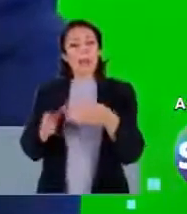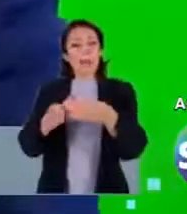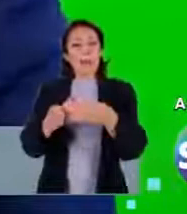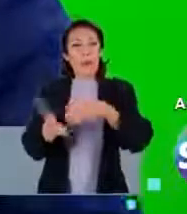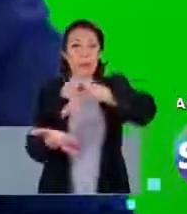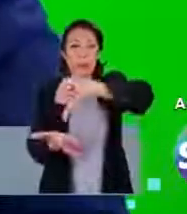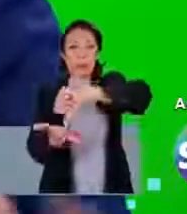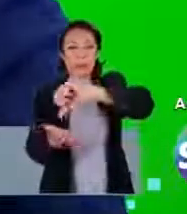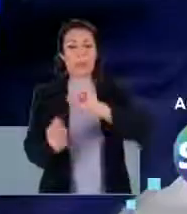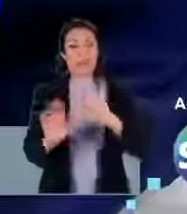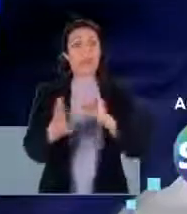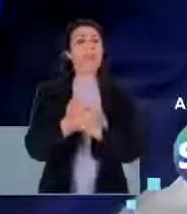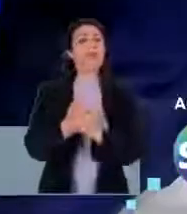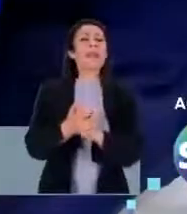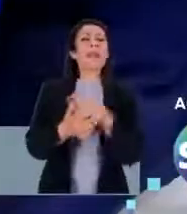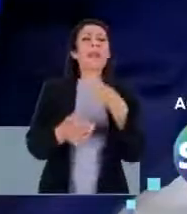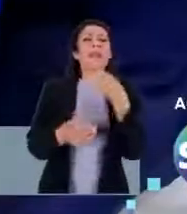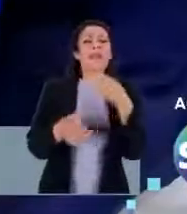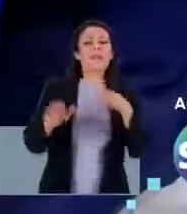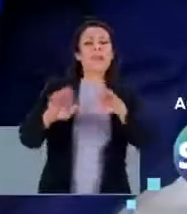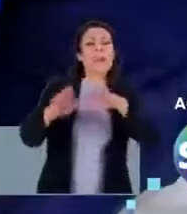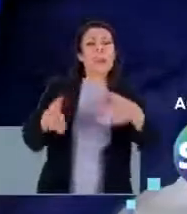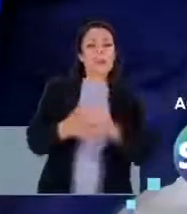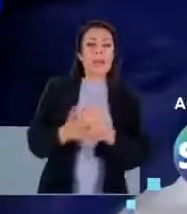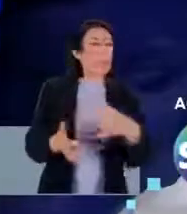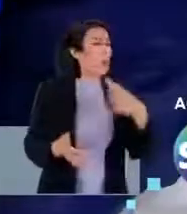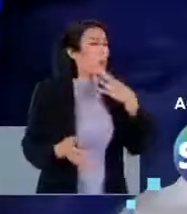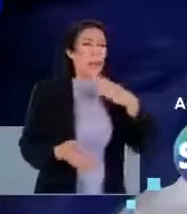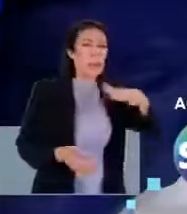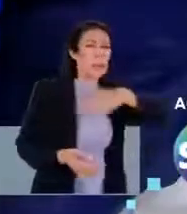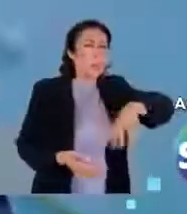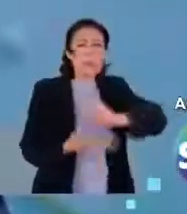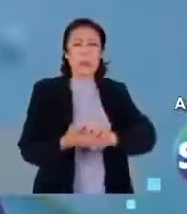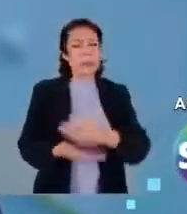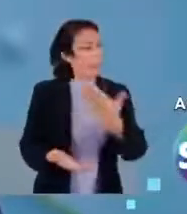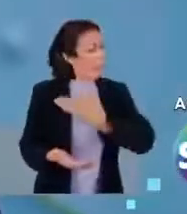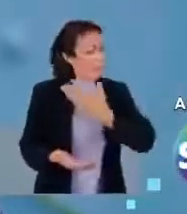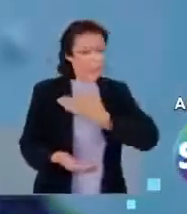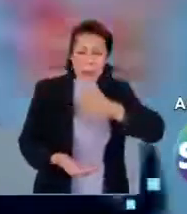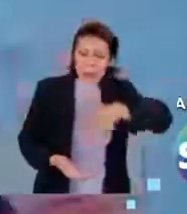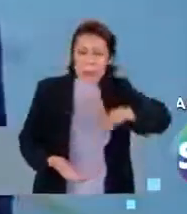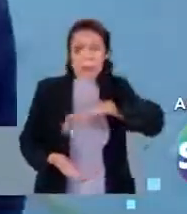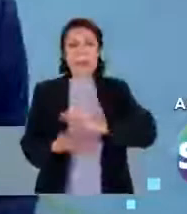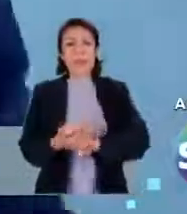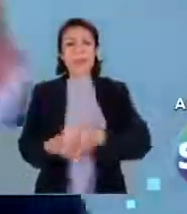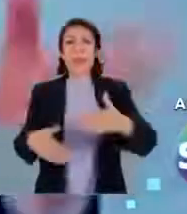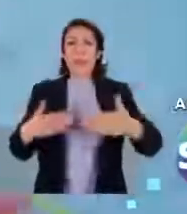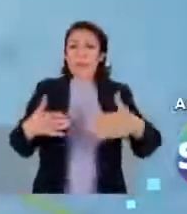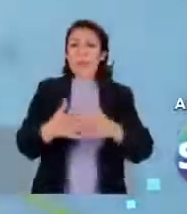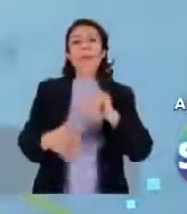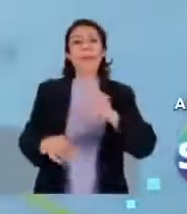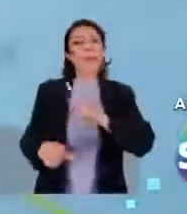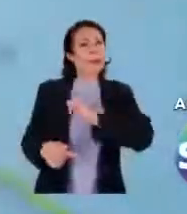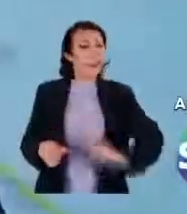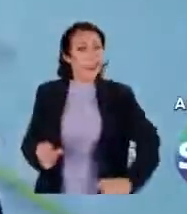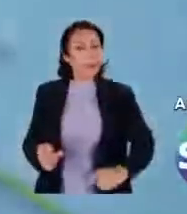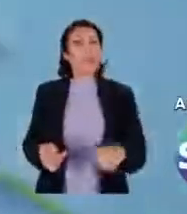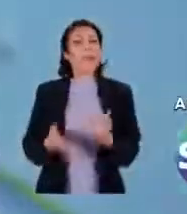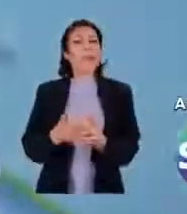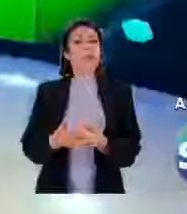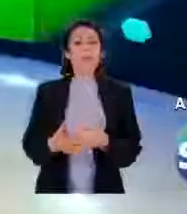lidar com você então quer dizer que é uma bancada do mundo conheço todo mundo ficou colega deles foi colega foi ministro da manejei foi Governador e